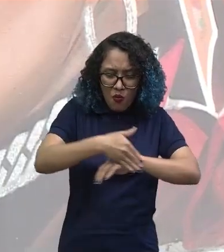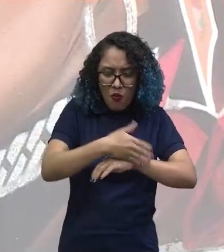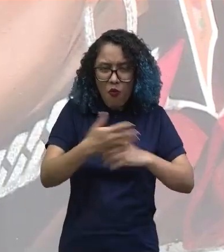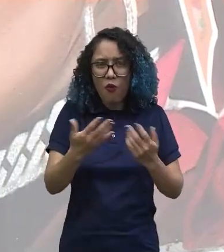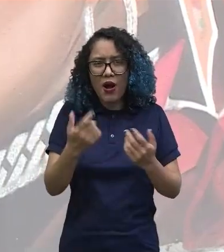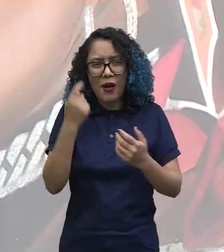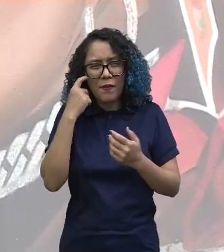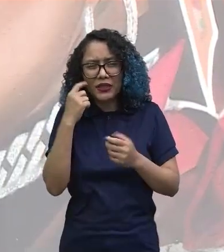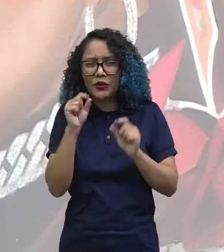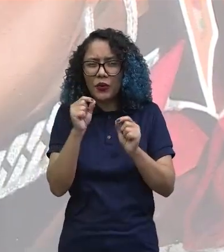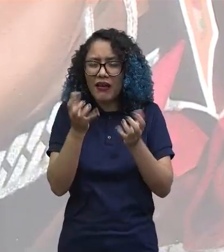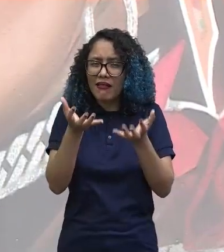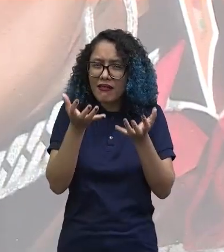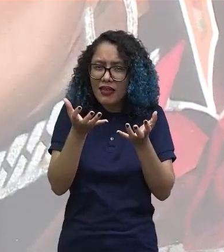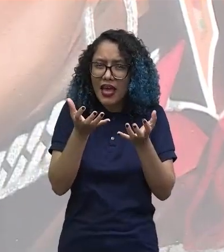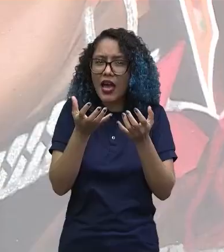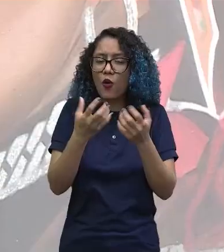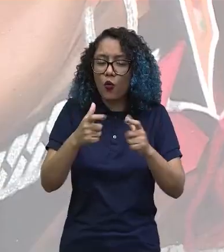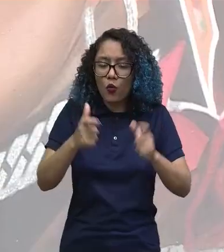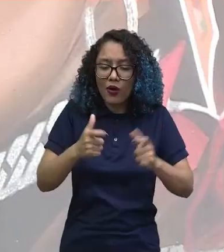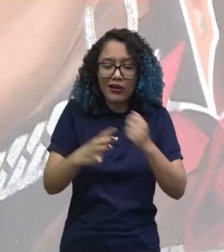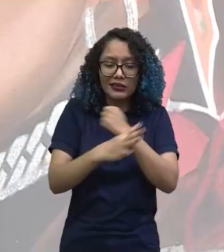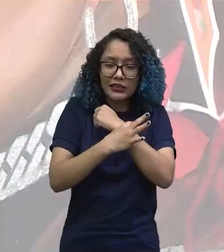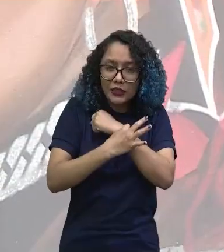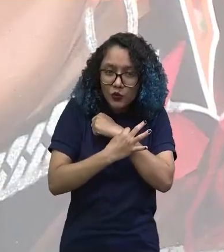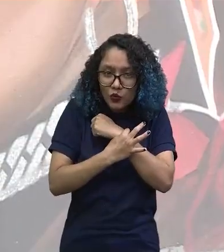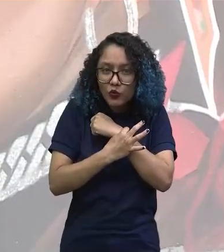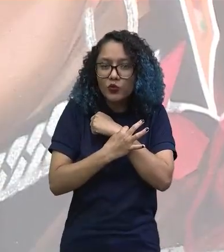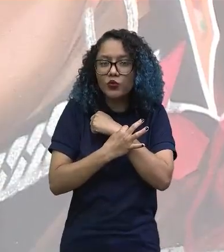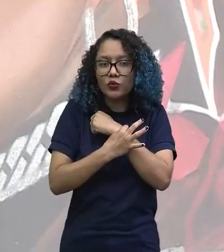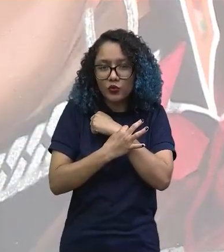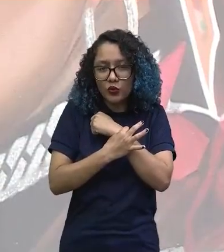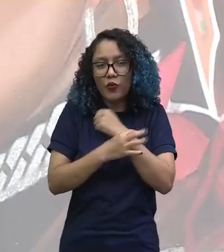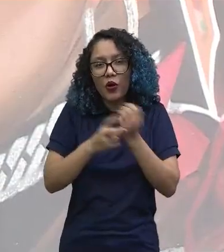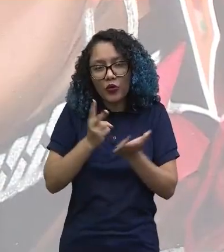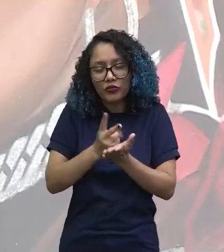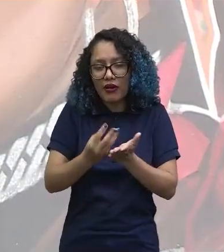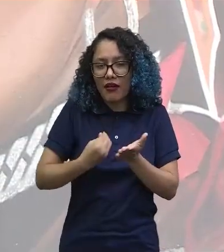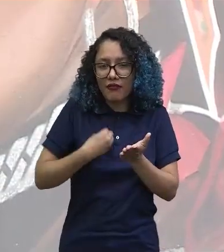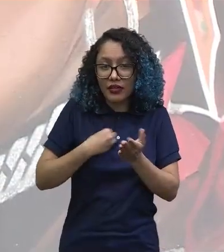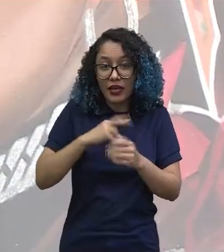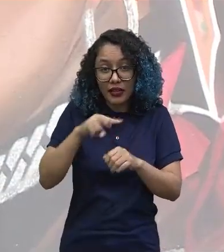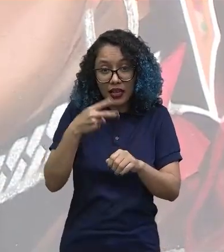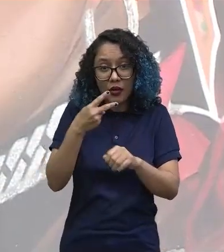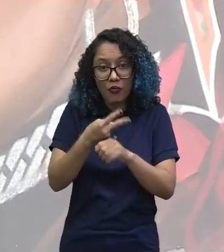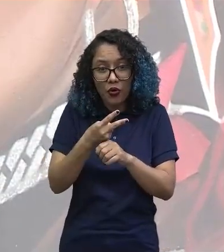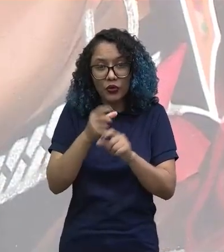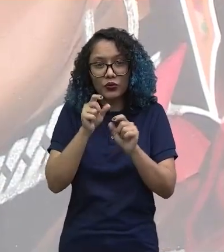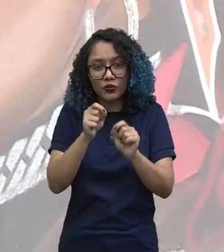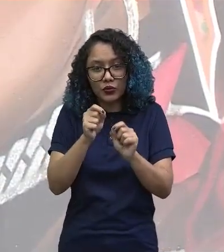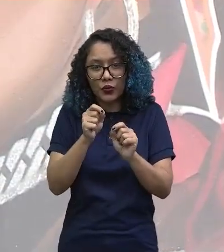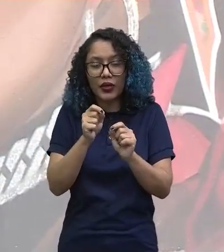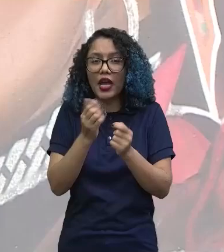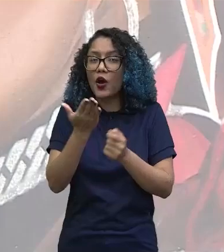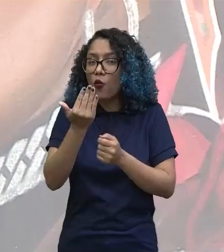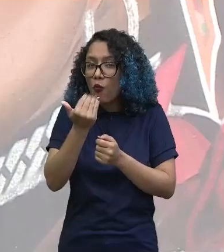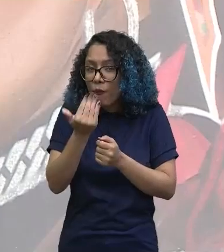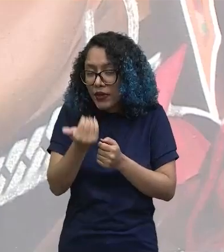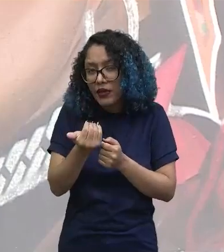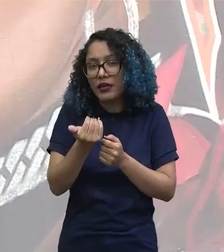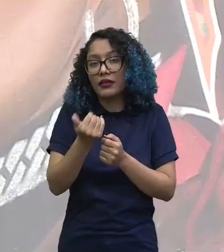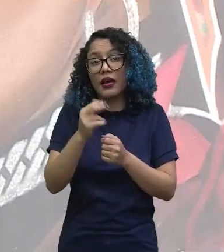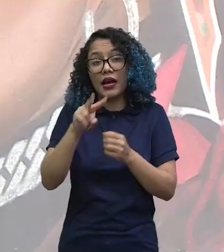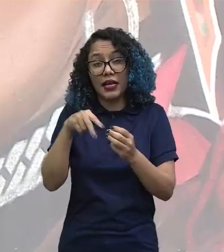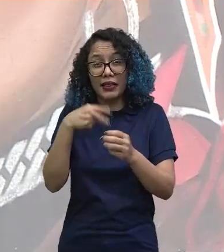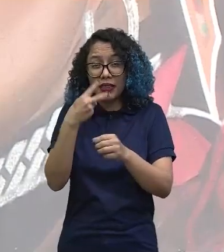pensar em o quê? Em estar seguro para poder continuar vivendo, e depois disso você vai atrás de ter o que comer. E